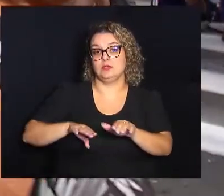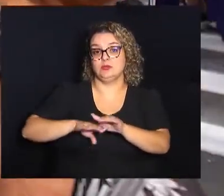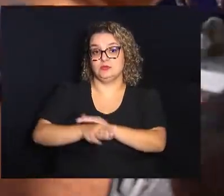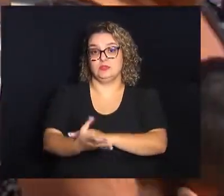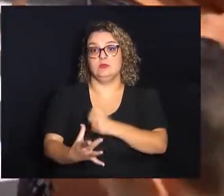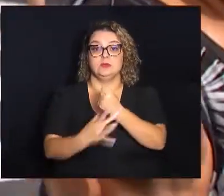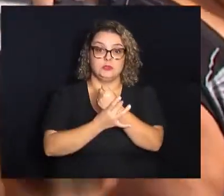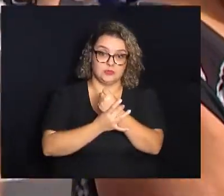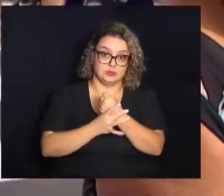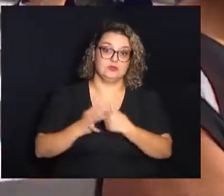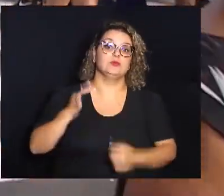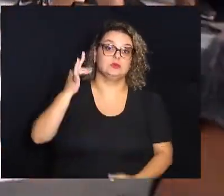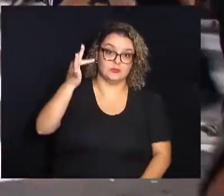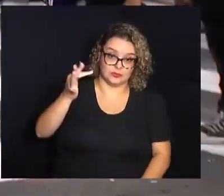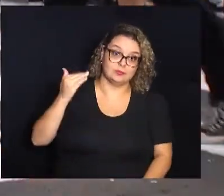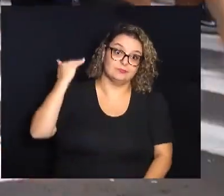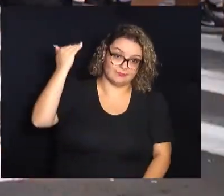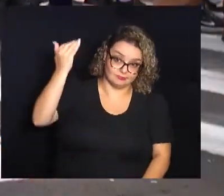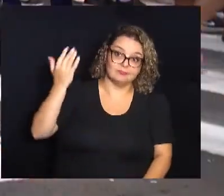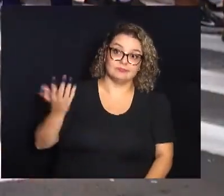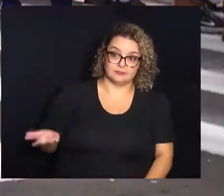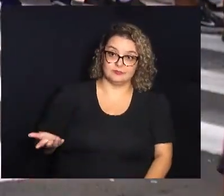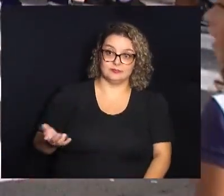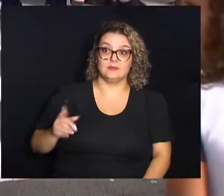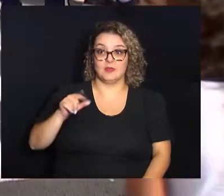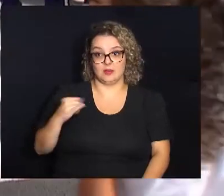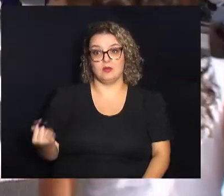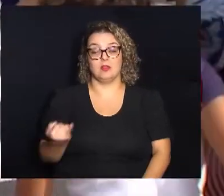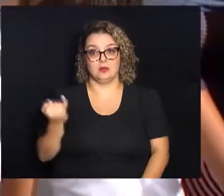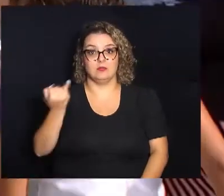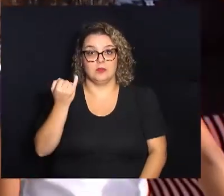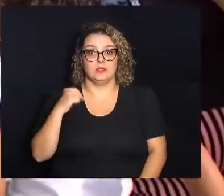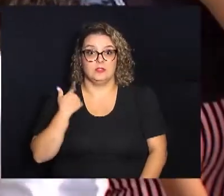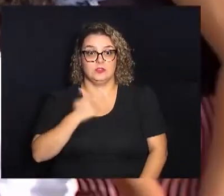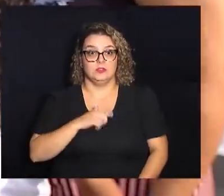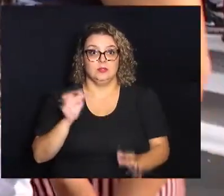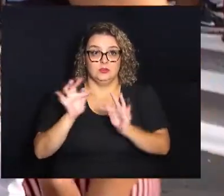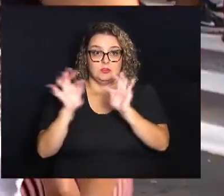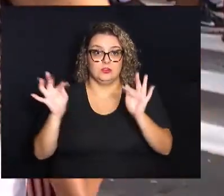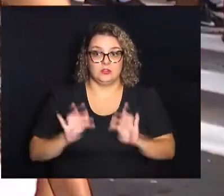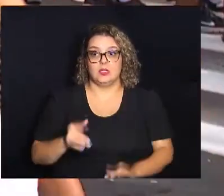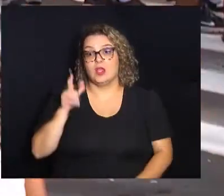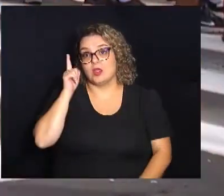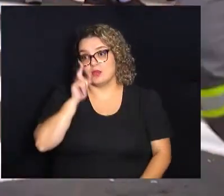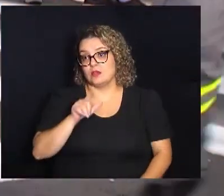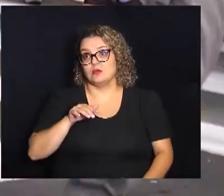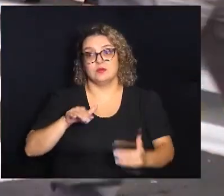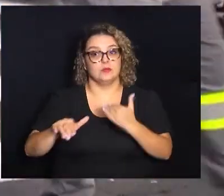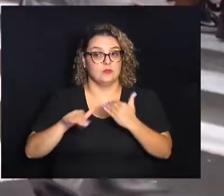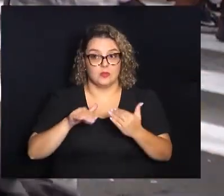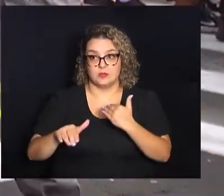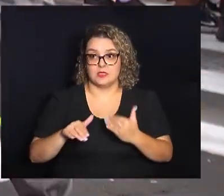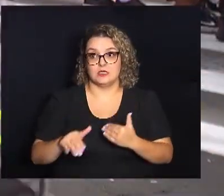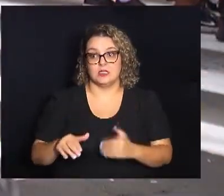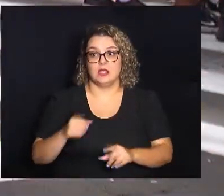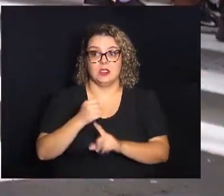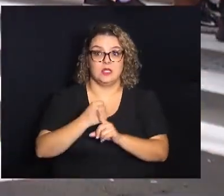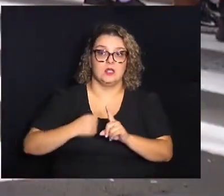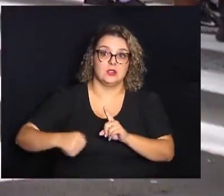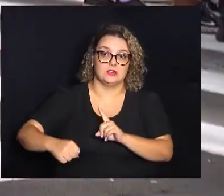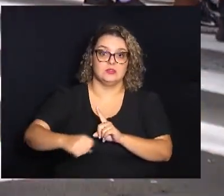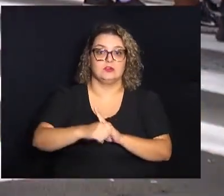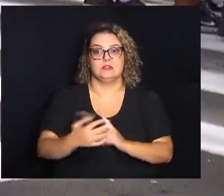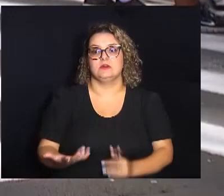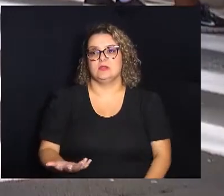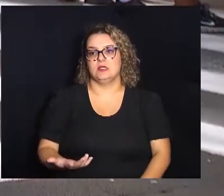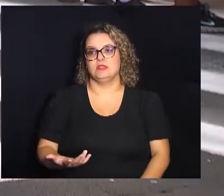segurança dos futuros adultos, né? Então, importante, nós ficamos felizes em conseguirmos mobilizar a sociedade para esse tema e